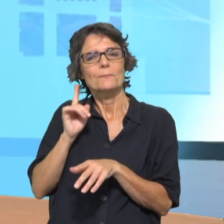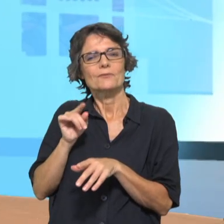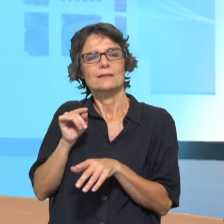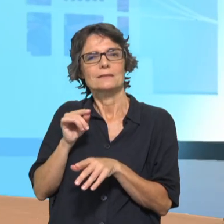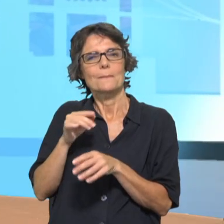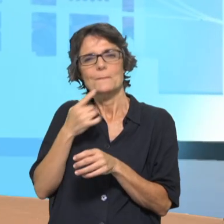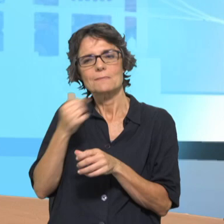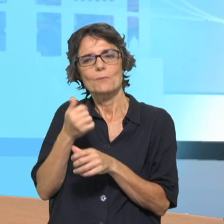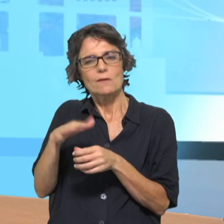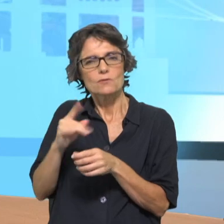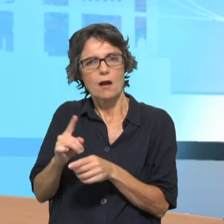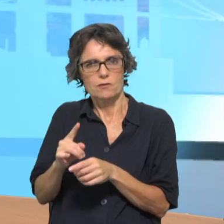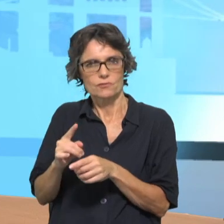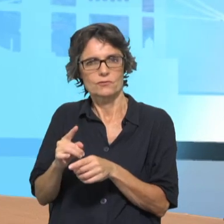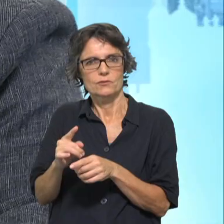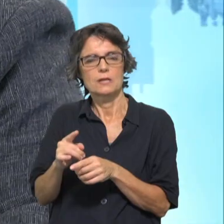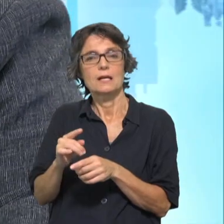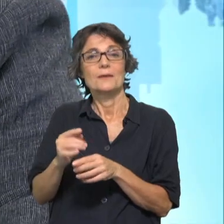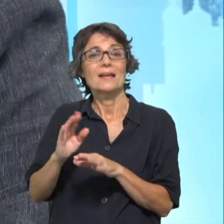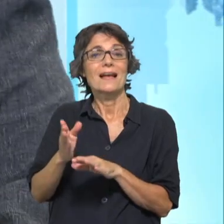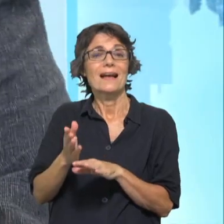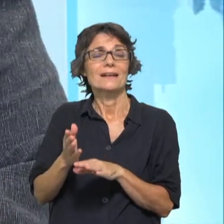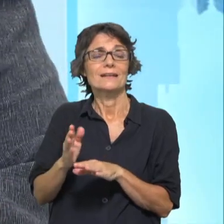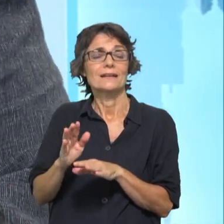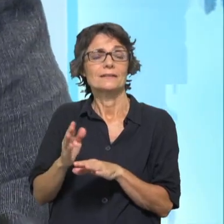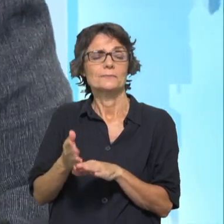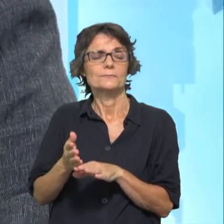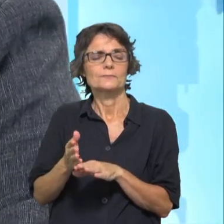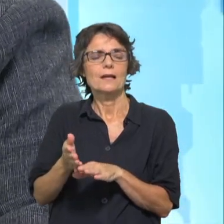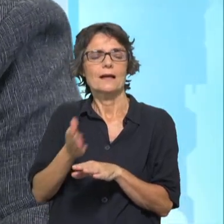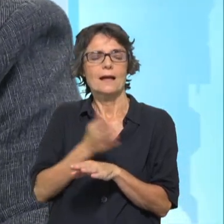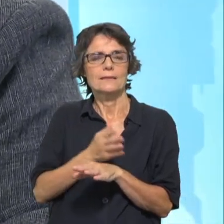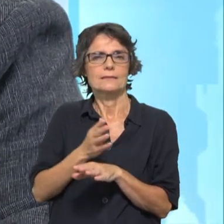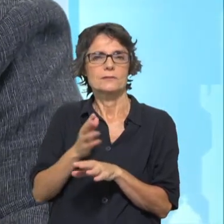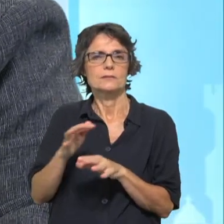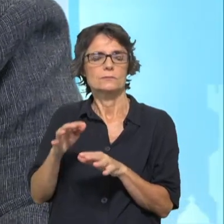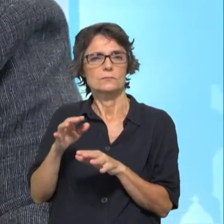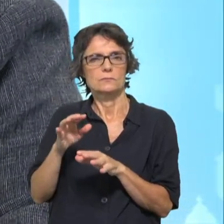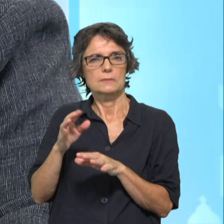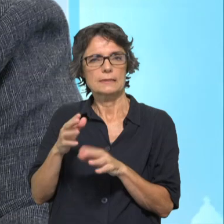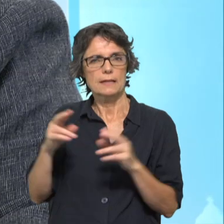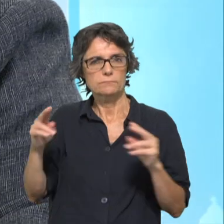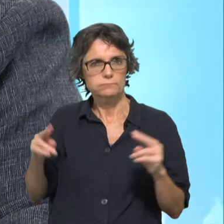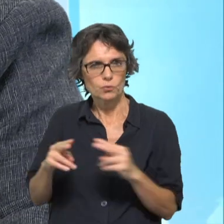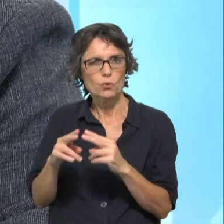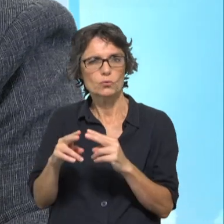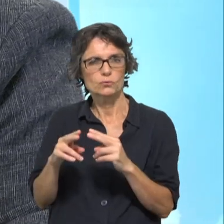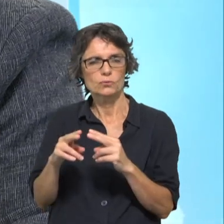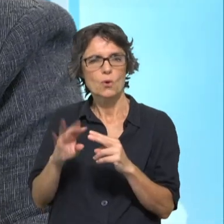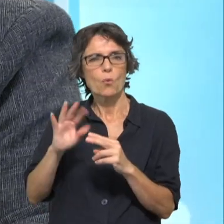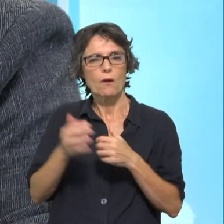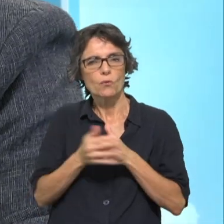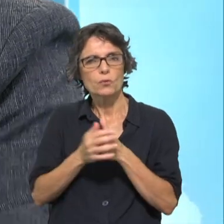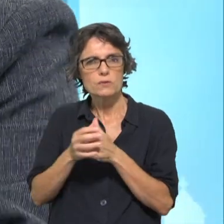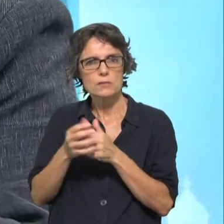Atenção, antes da primeira sessão da Assembleia, na sequência do processo de escuta e durante